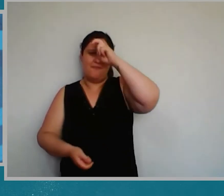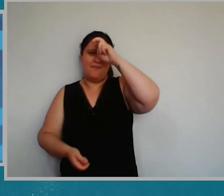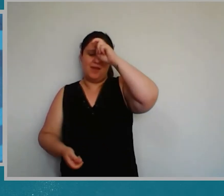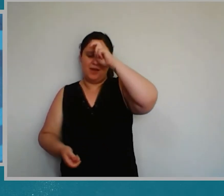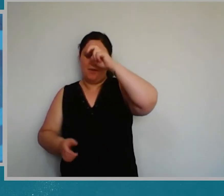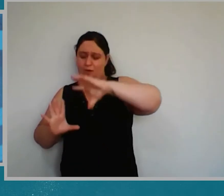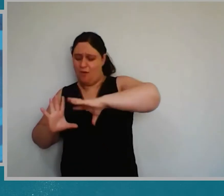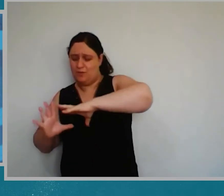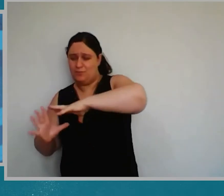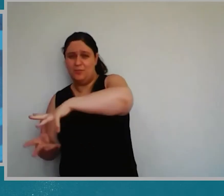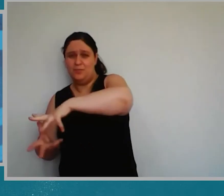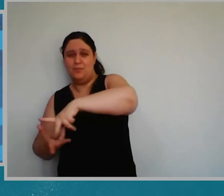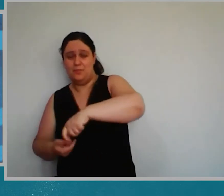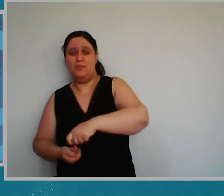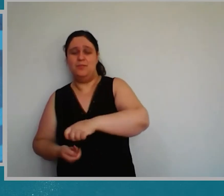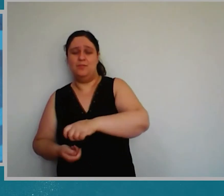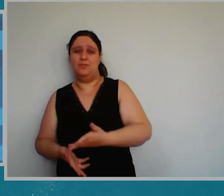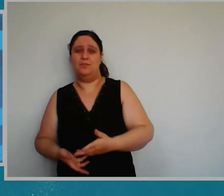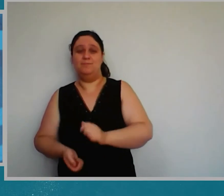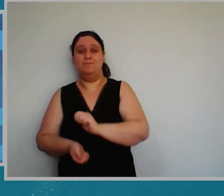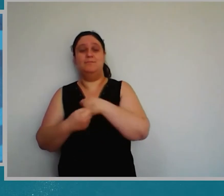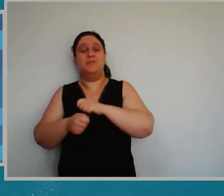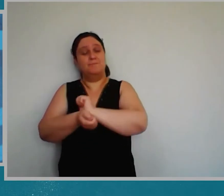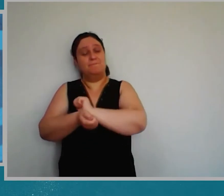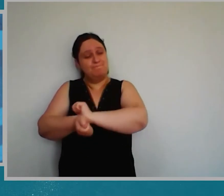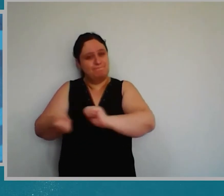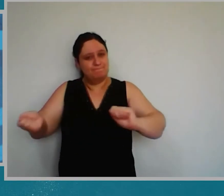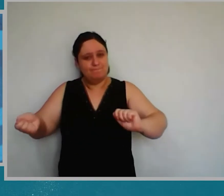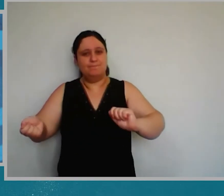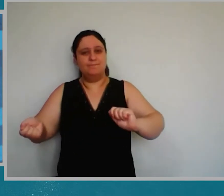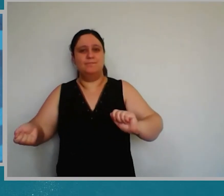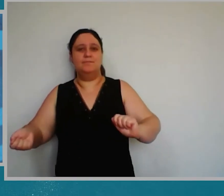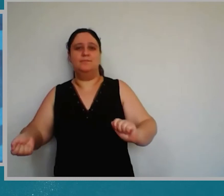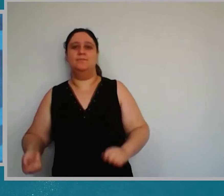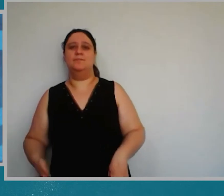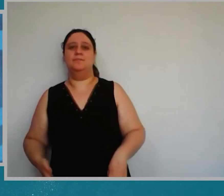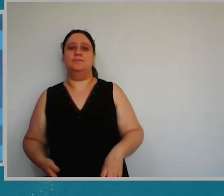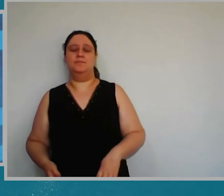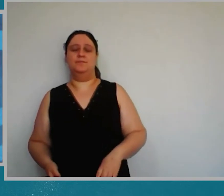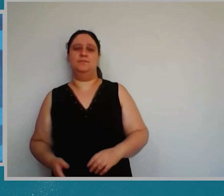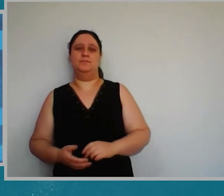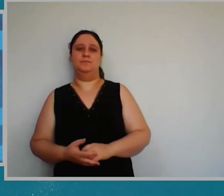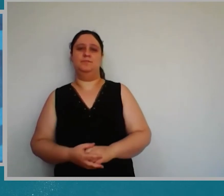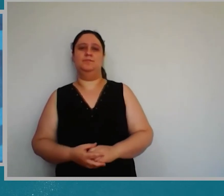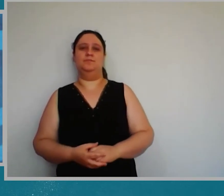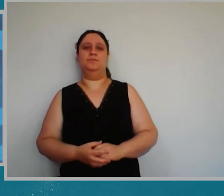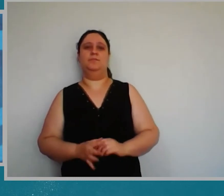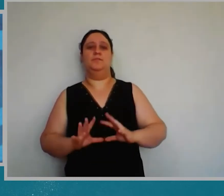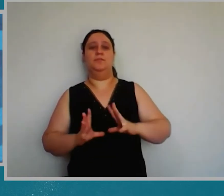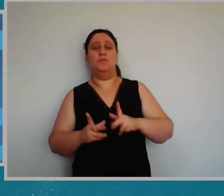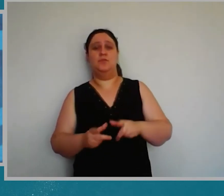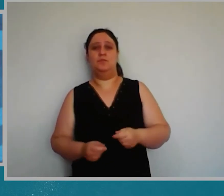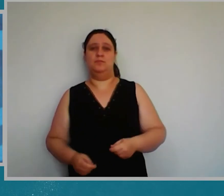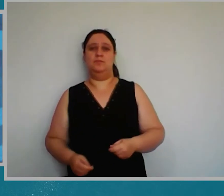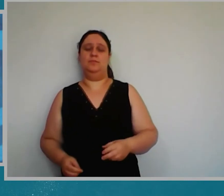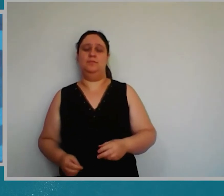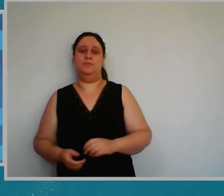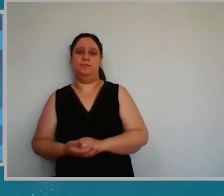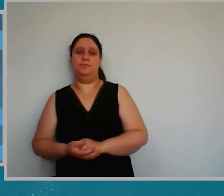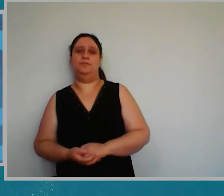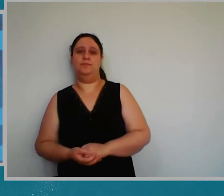libertá-los. Deixes livres os oprimidos e despedaces todo jugo. Vamos despedaçar todo